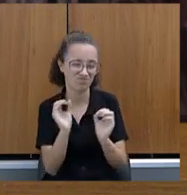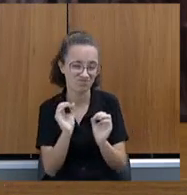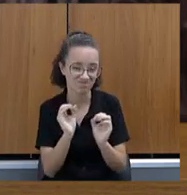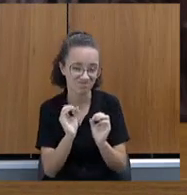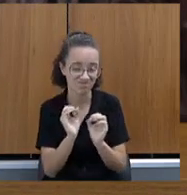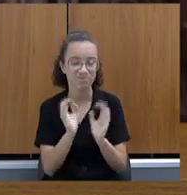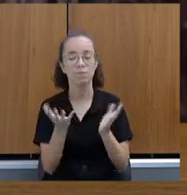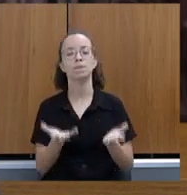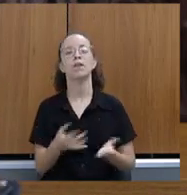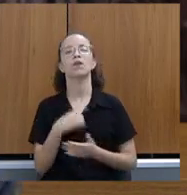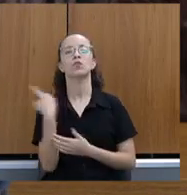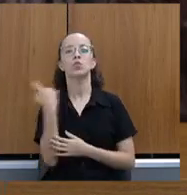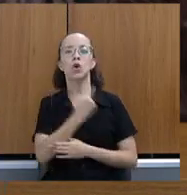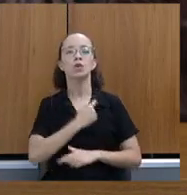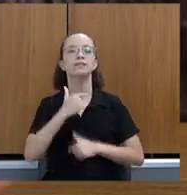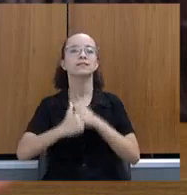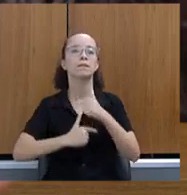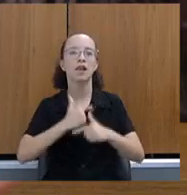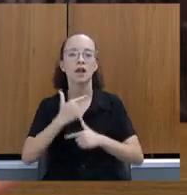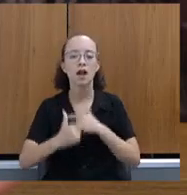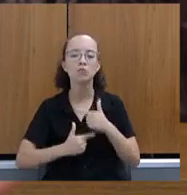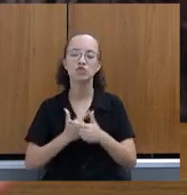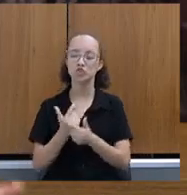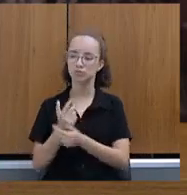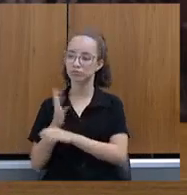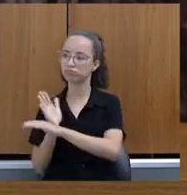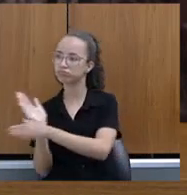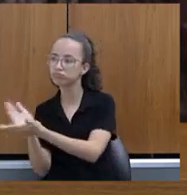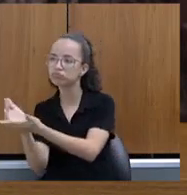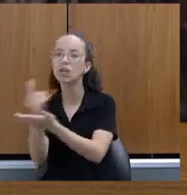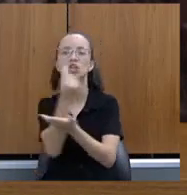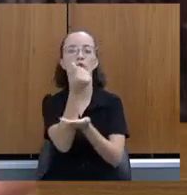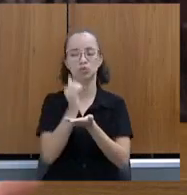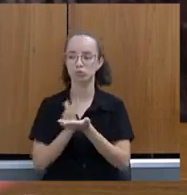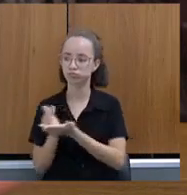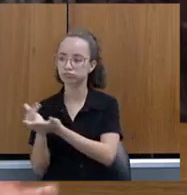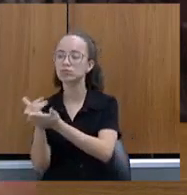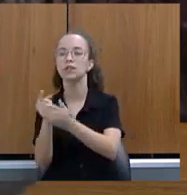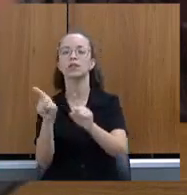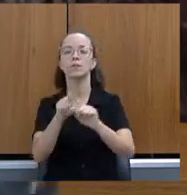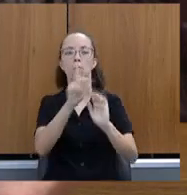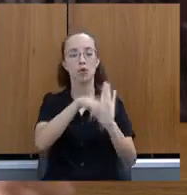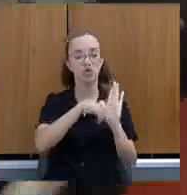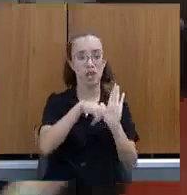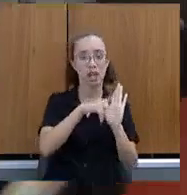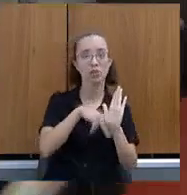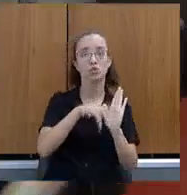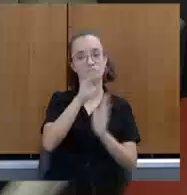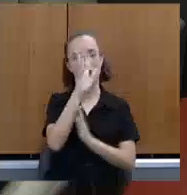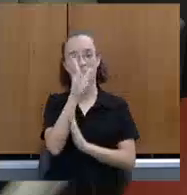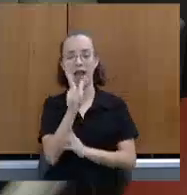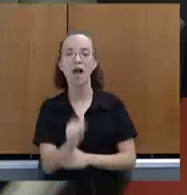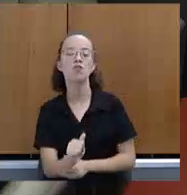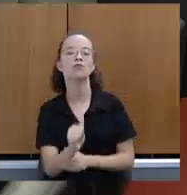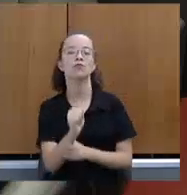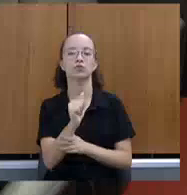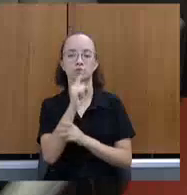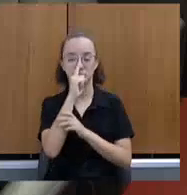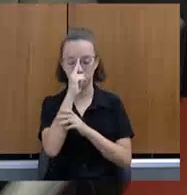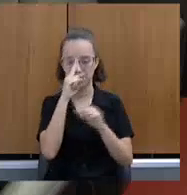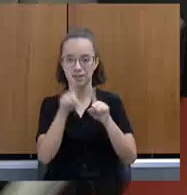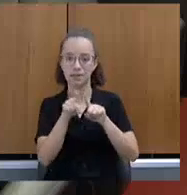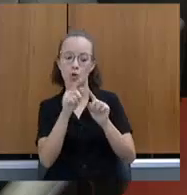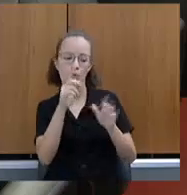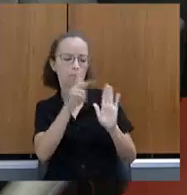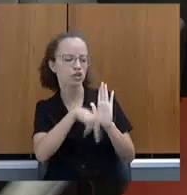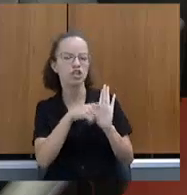é nós trabalhamos com captação de recursos Os projetos que nós temos feito da familiaridade é o Projeto